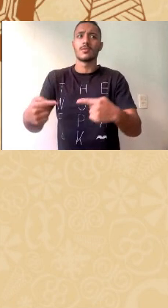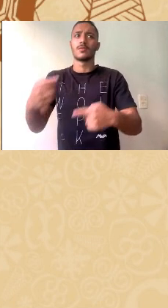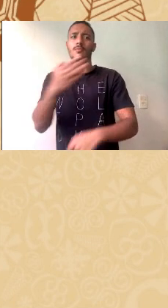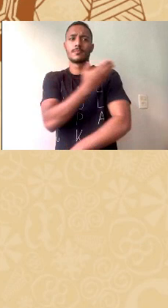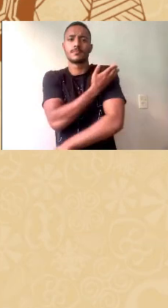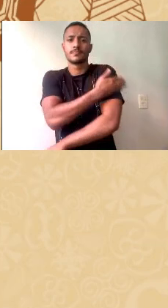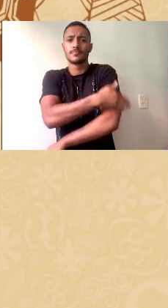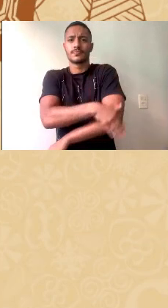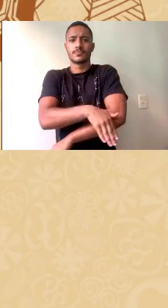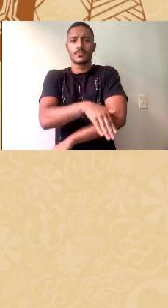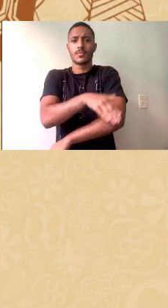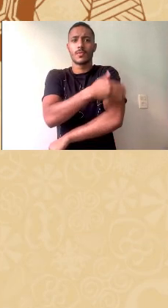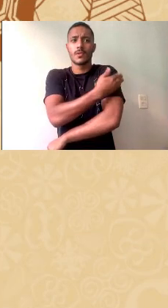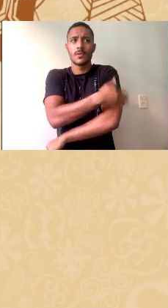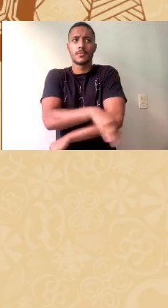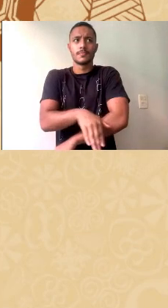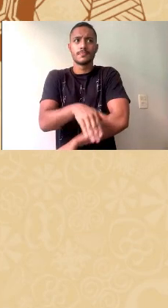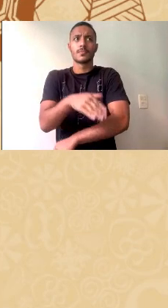estereótipos,